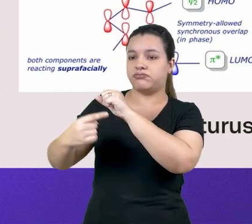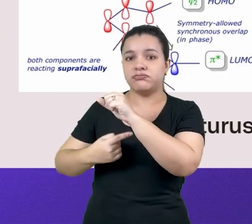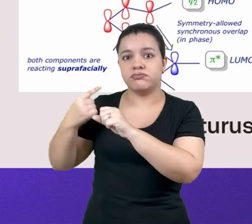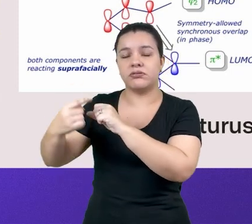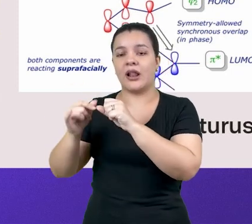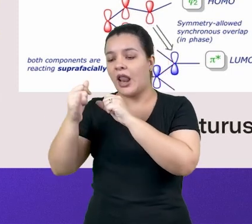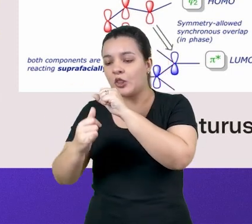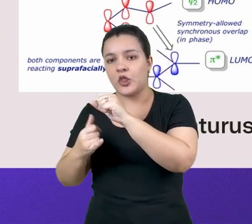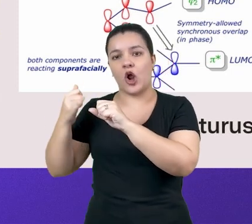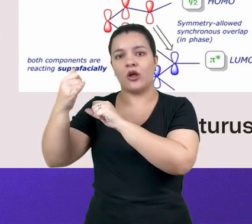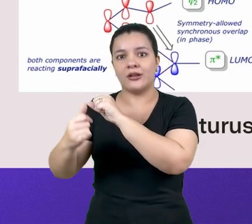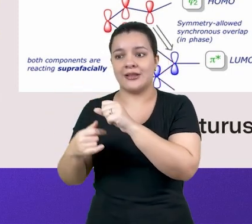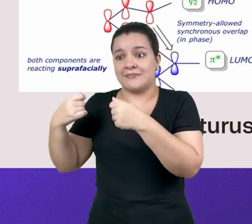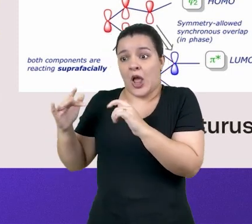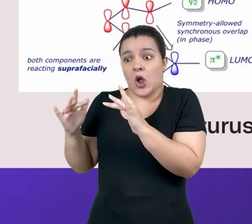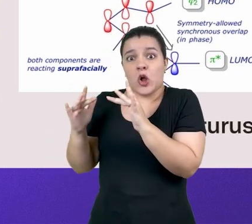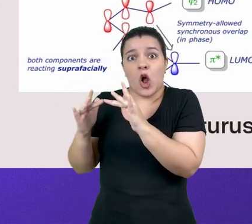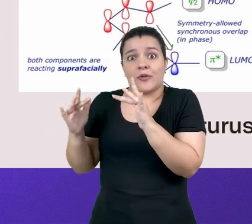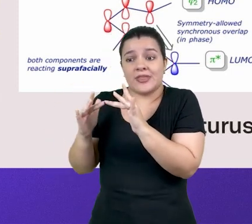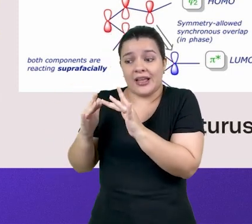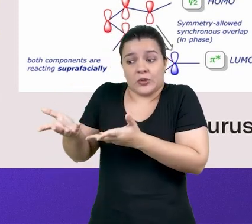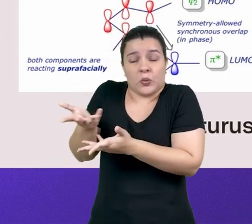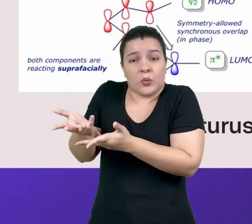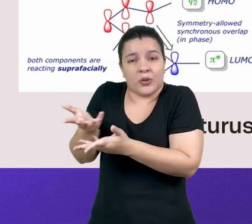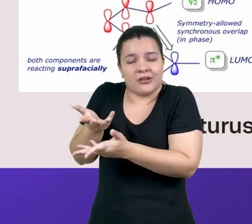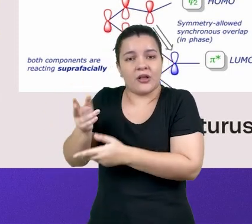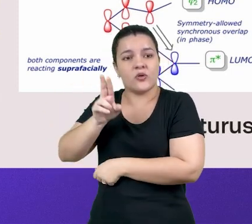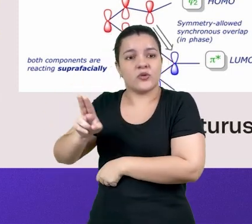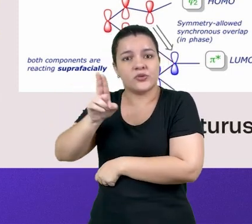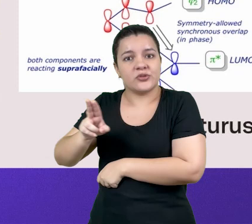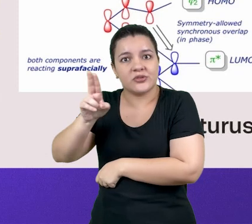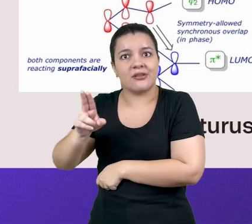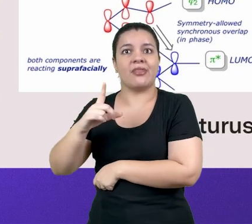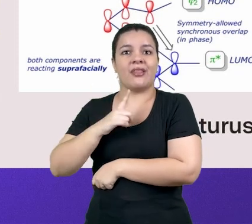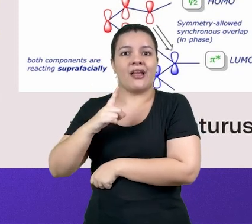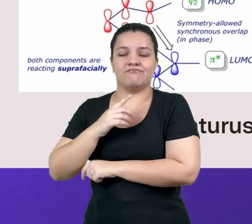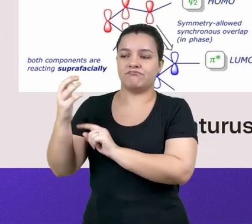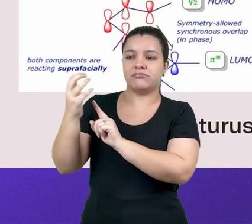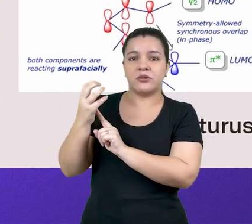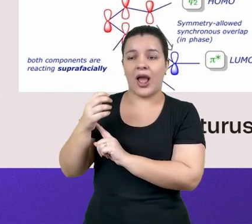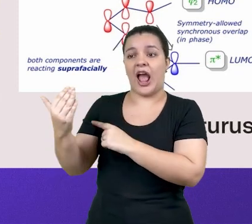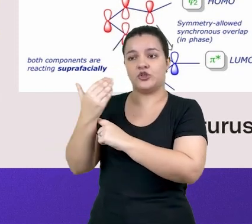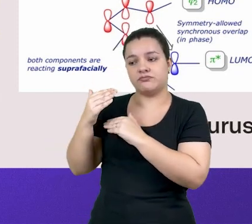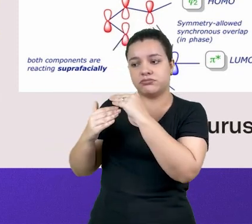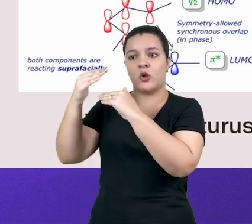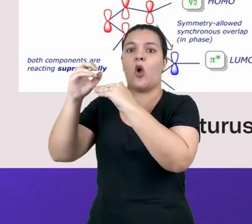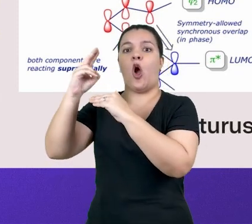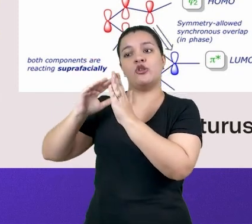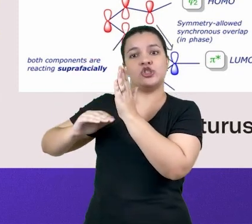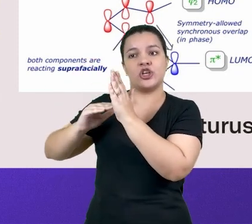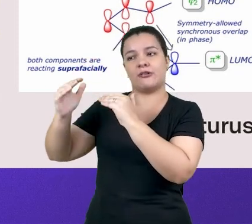para muitas reações, eles precisam interagir. E interagem através da interferência, ou seja, de forma construtiva